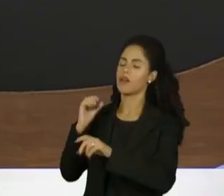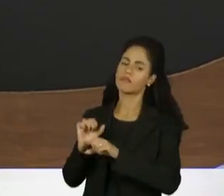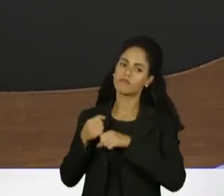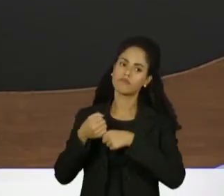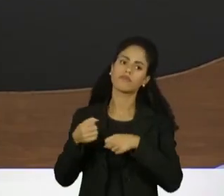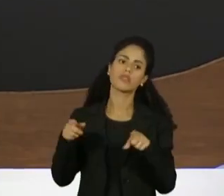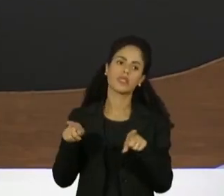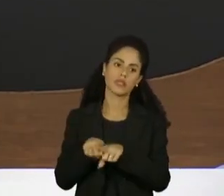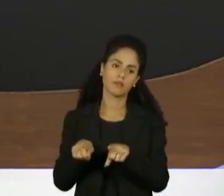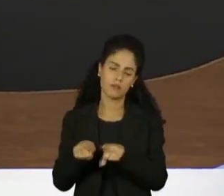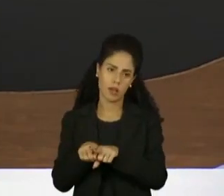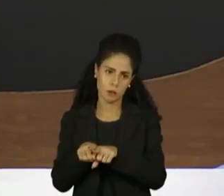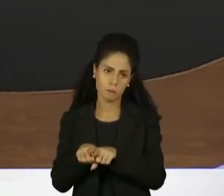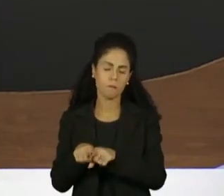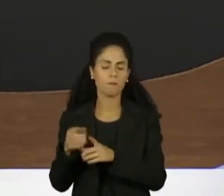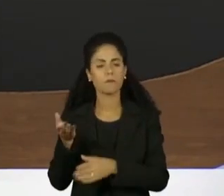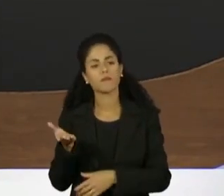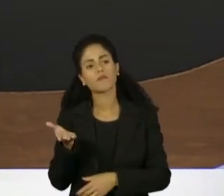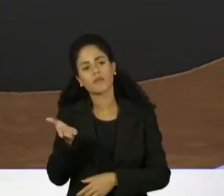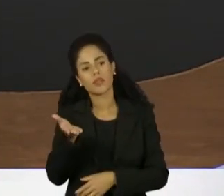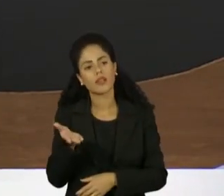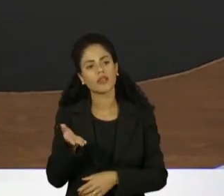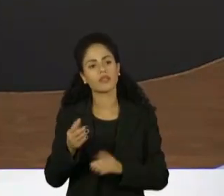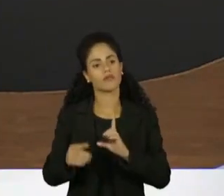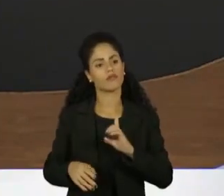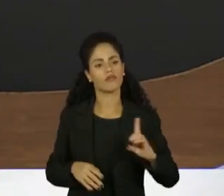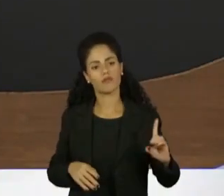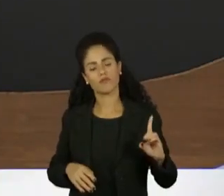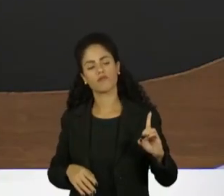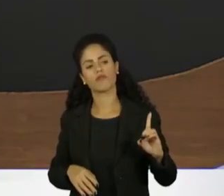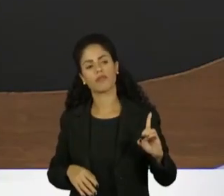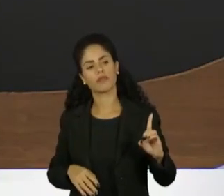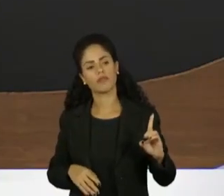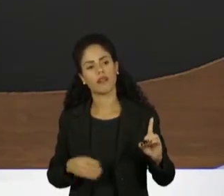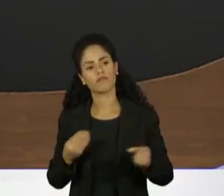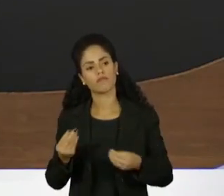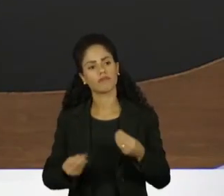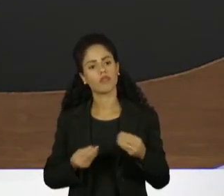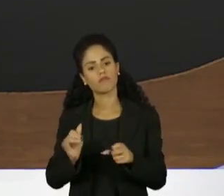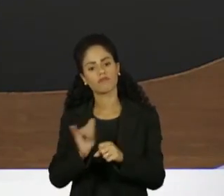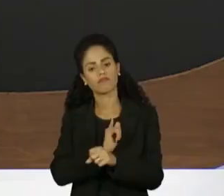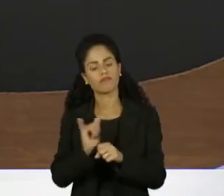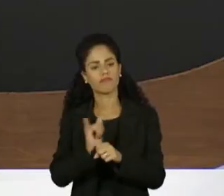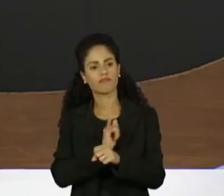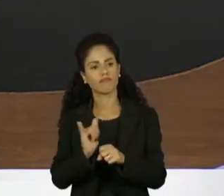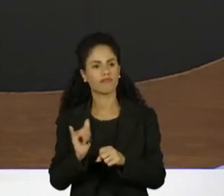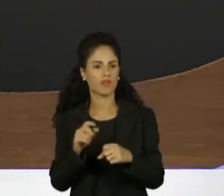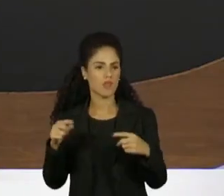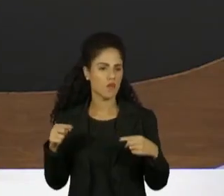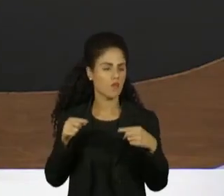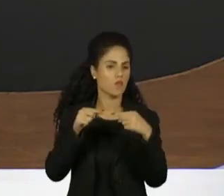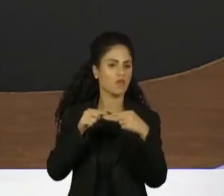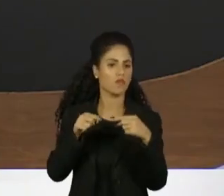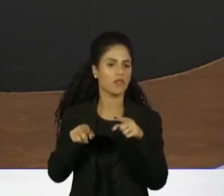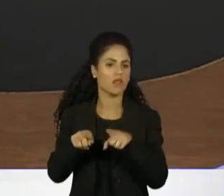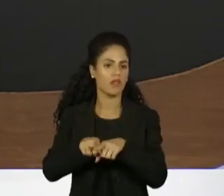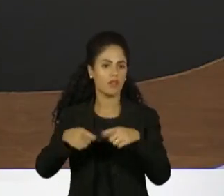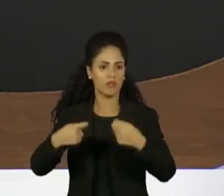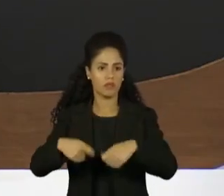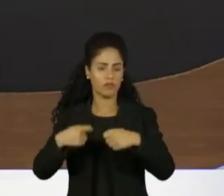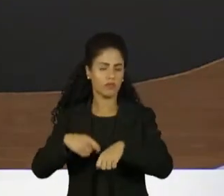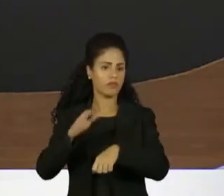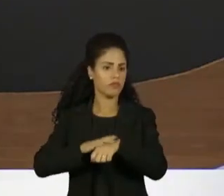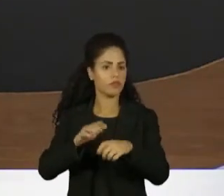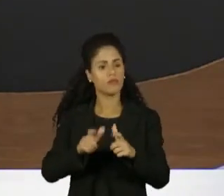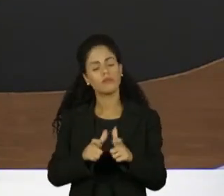o mensalão. Nesse caso da direita, essa estratégia tem a ver com a necessidade de fazer